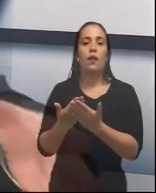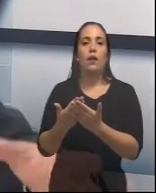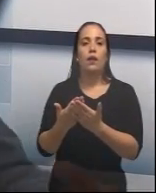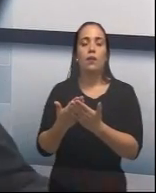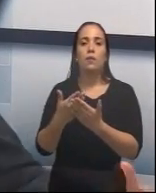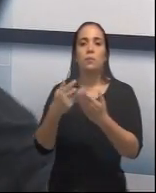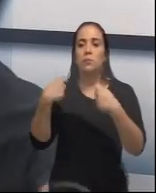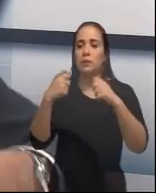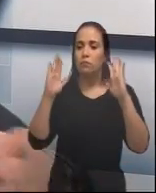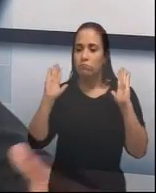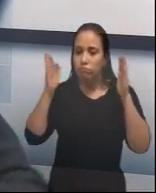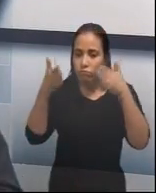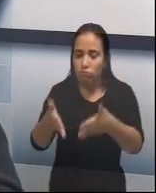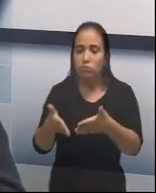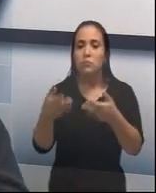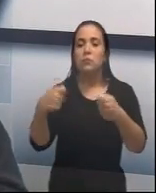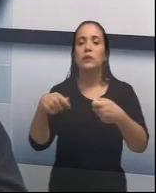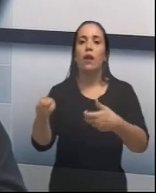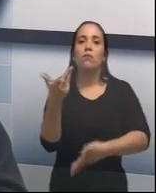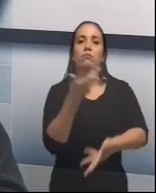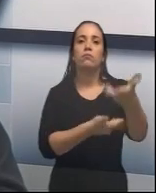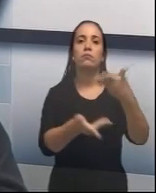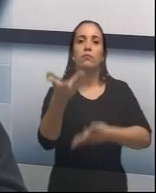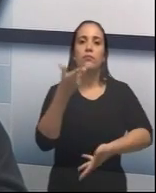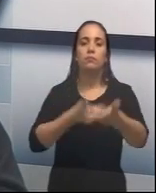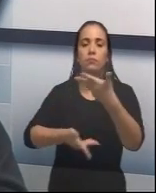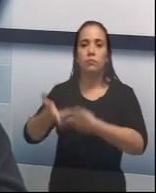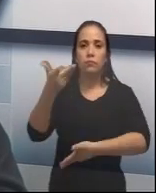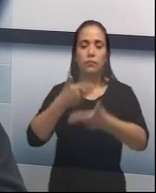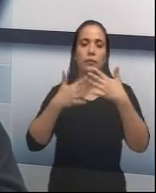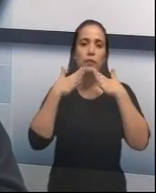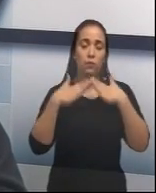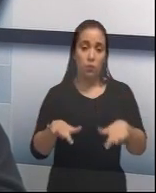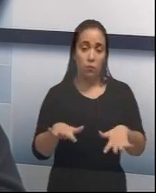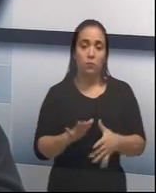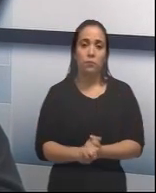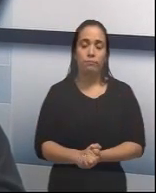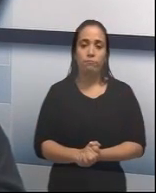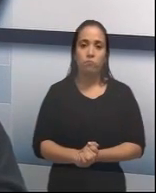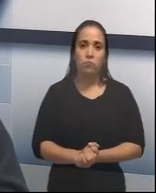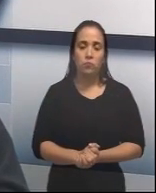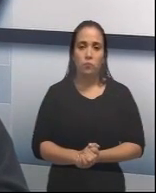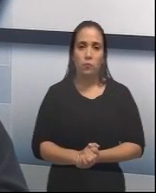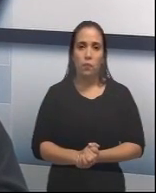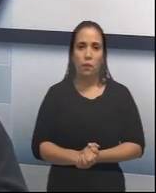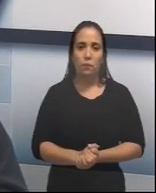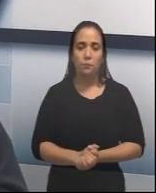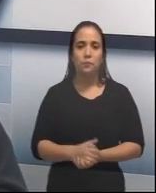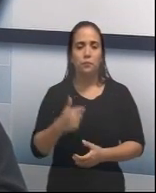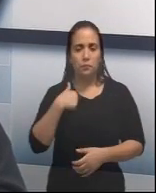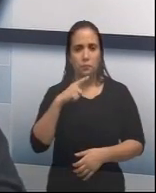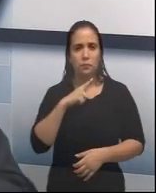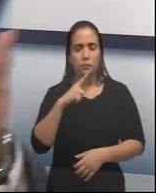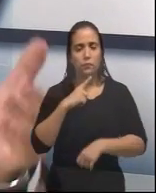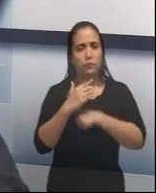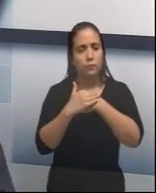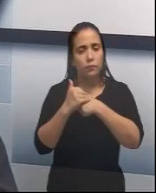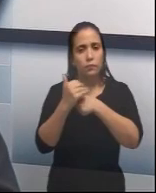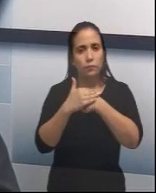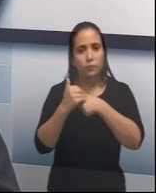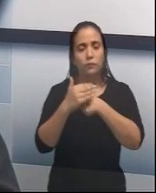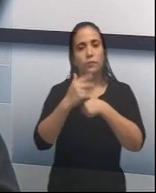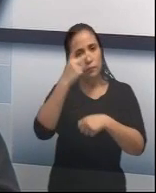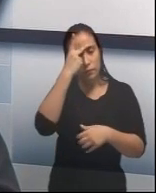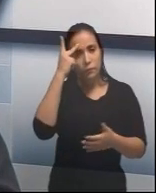coisa especial para que elas possam viver de forma natural. Eu tenho um carinho muito grande, e o